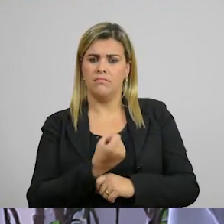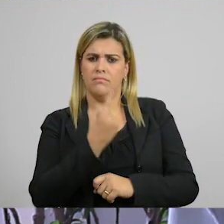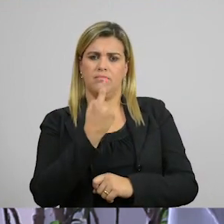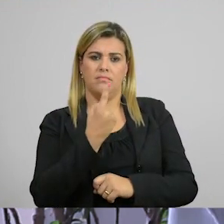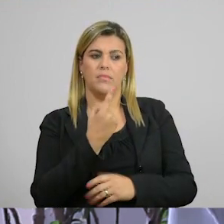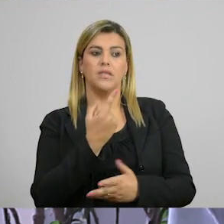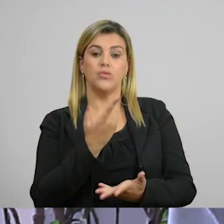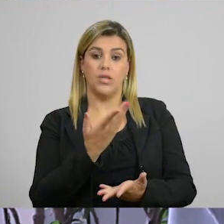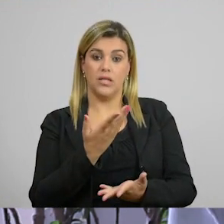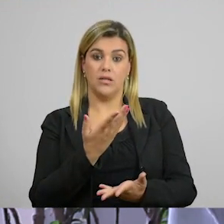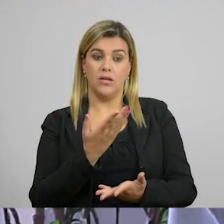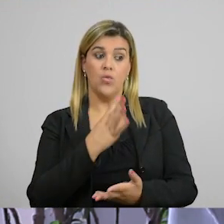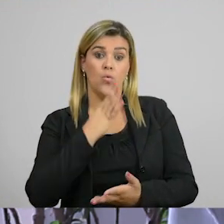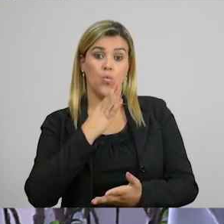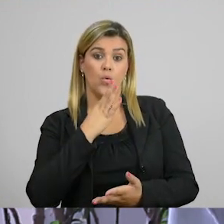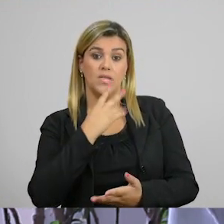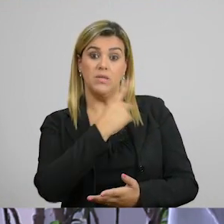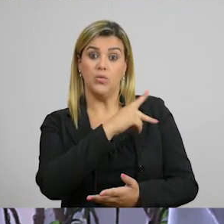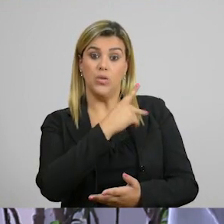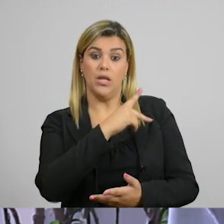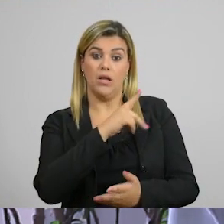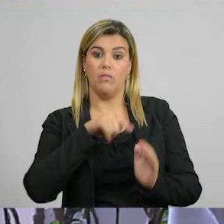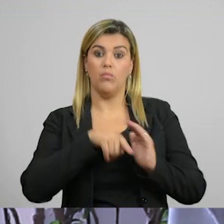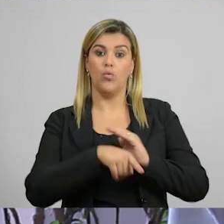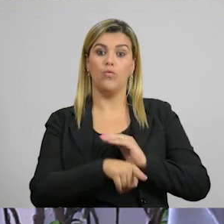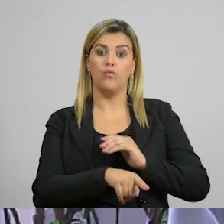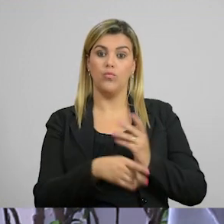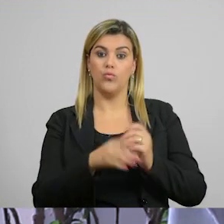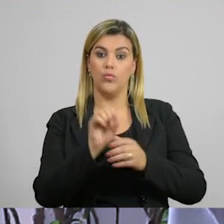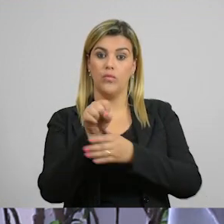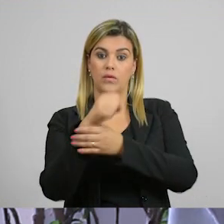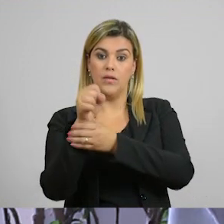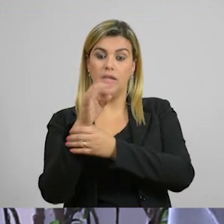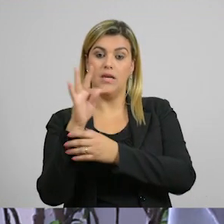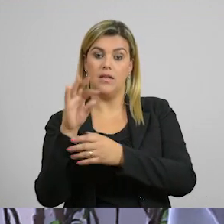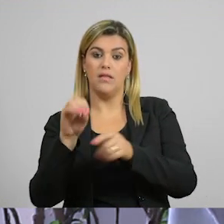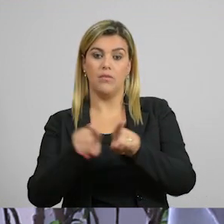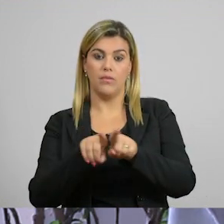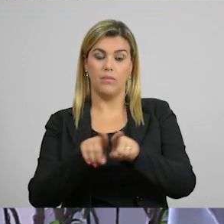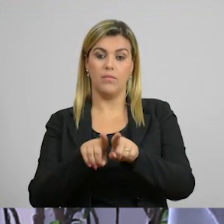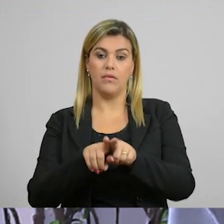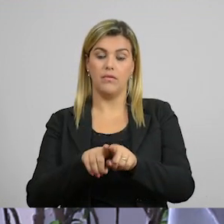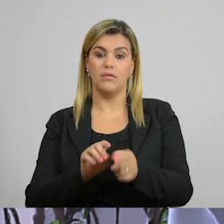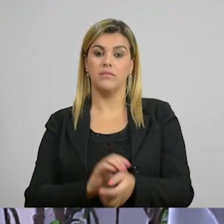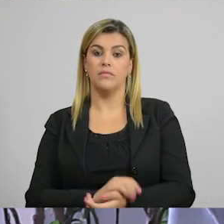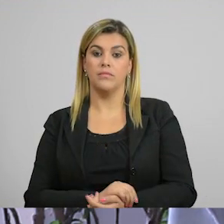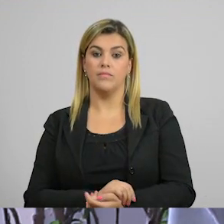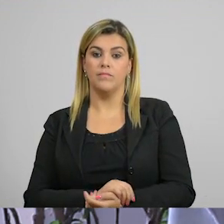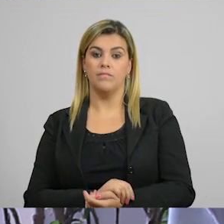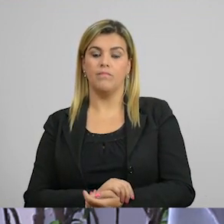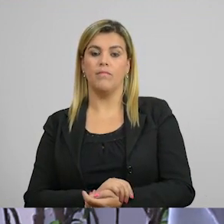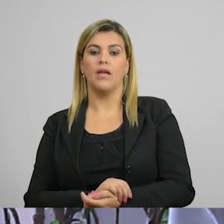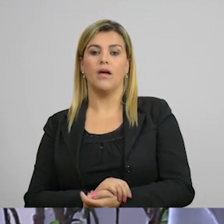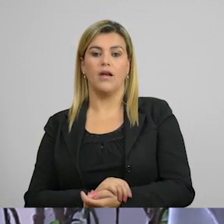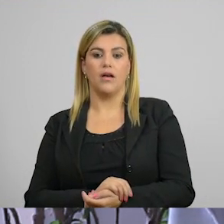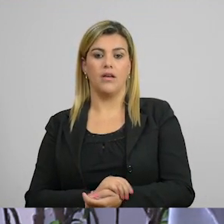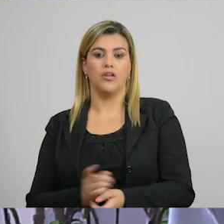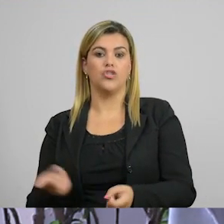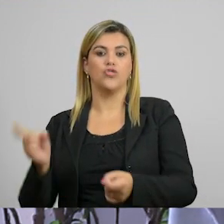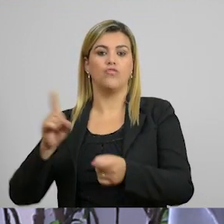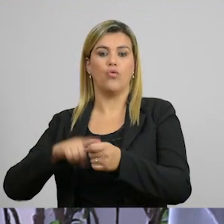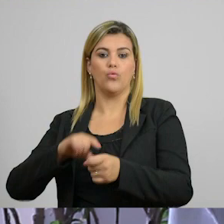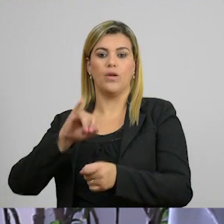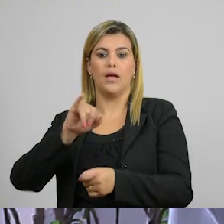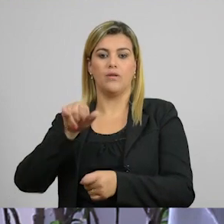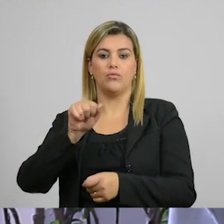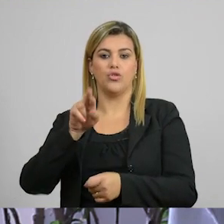ficamos impressionadíssimas de ver o conhecimento dele, que ele tinha sobre fisioterapia e terapia ocupacional. Aí nós